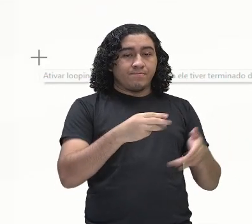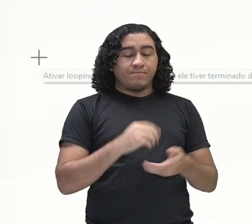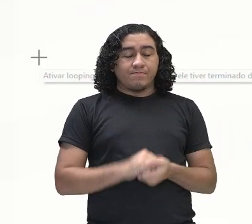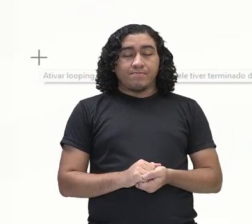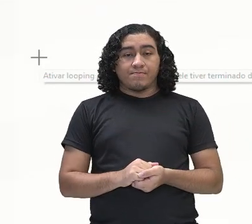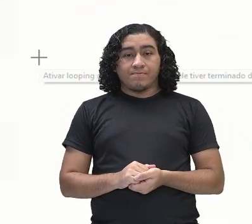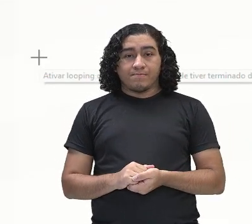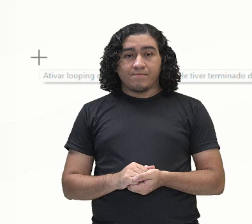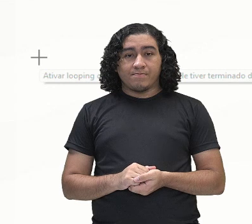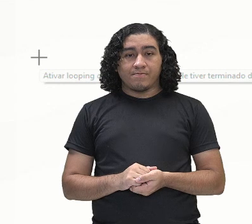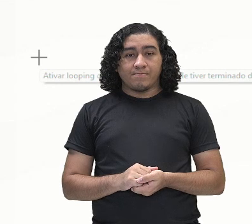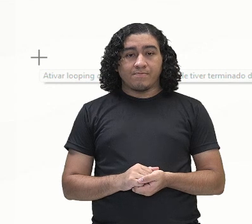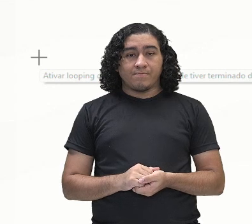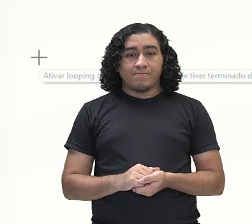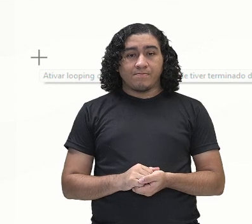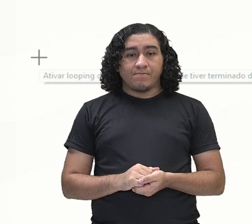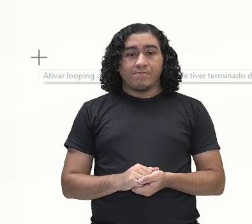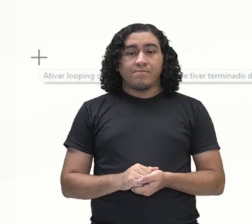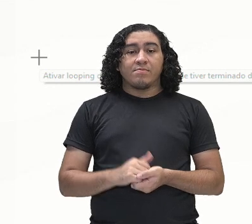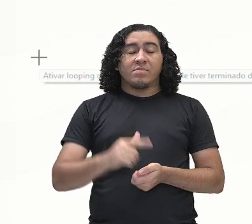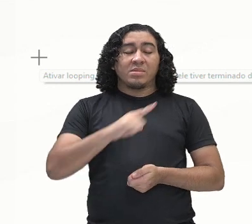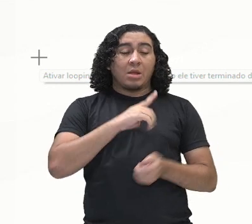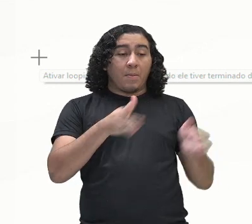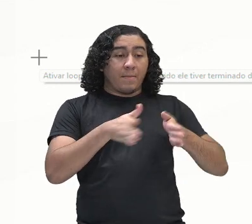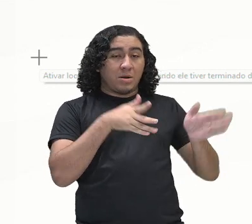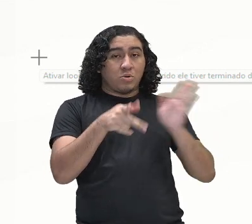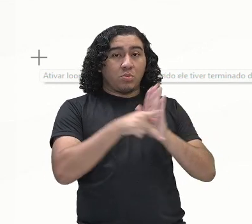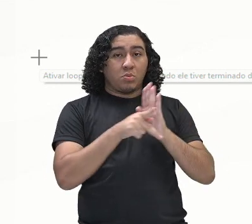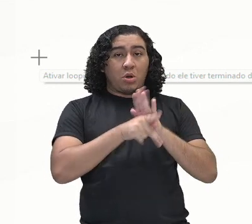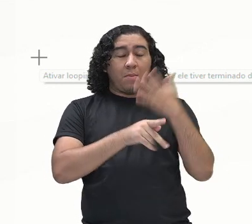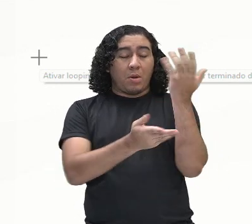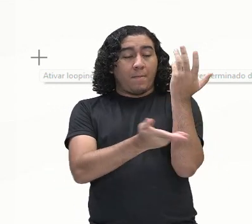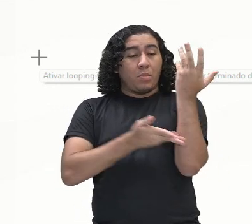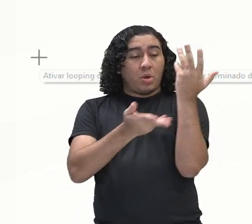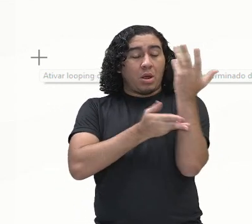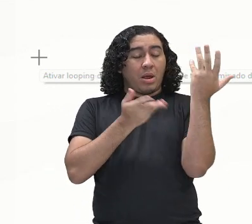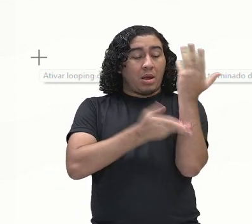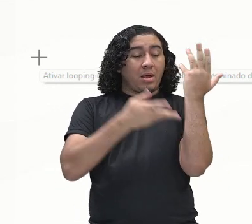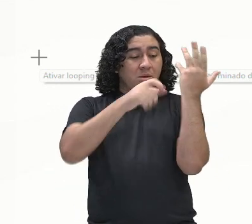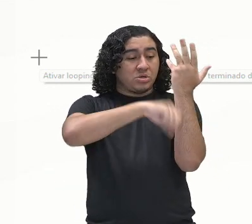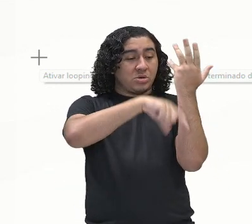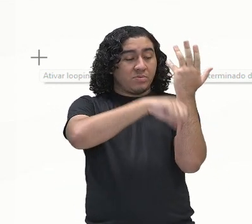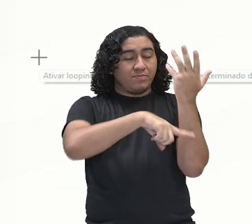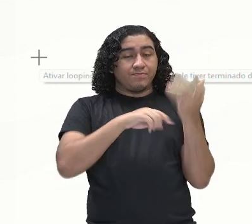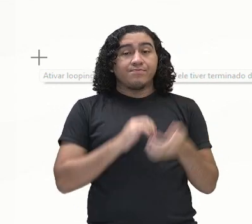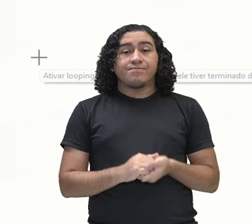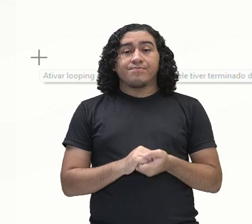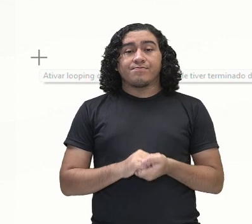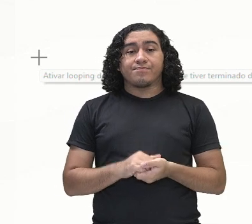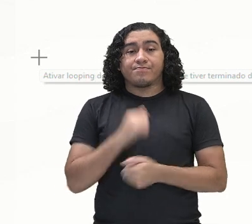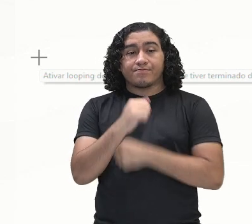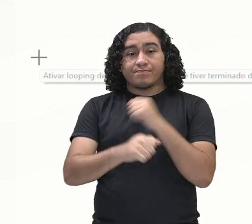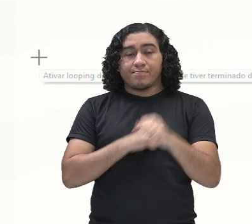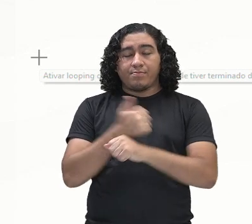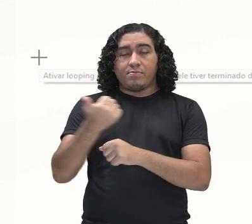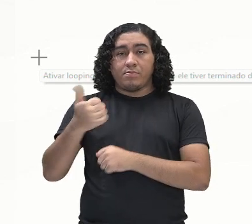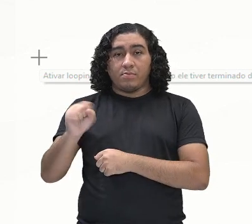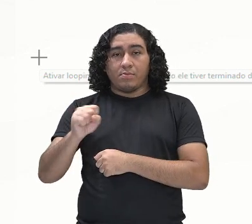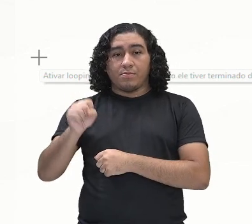de urbanização. Nós temos aí o ciclo da borracha, né? Então, nós temos aí em destaque de 1850